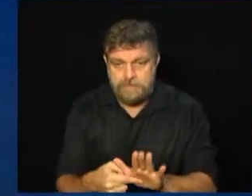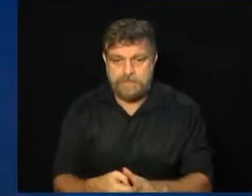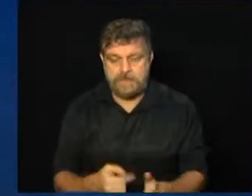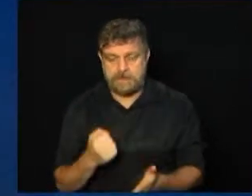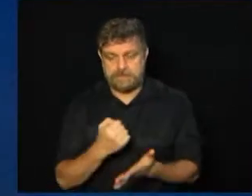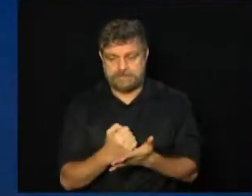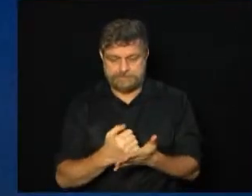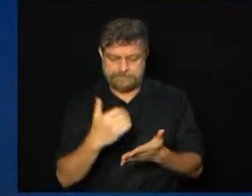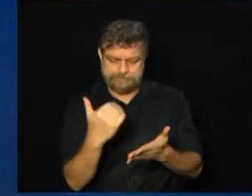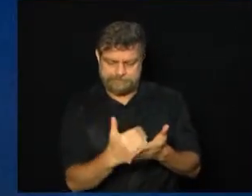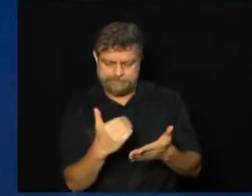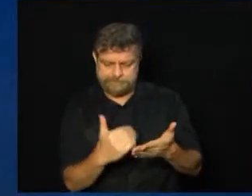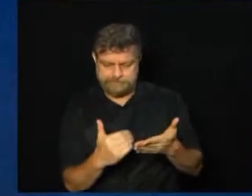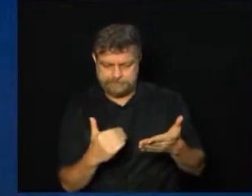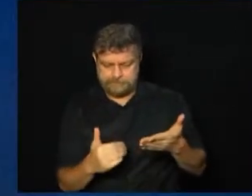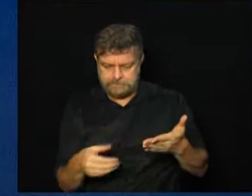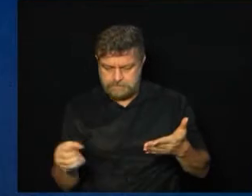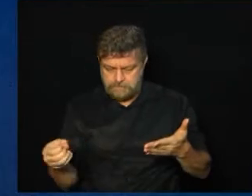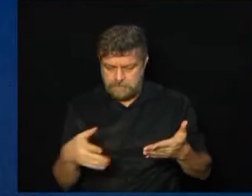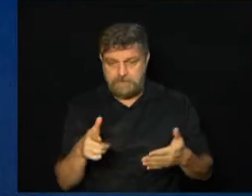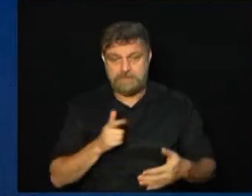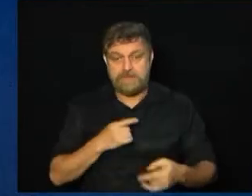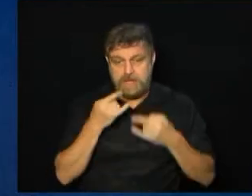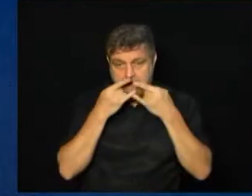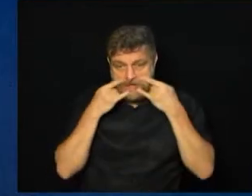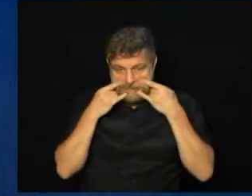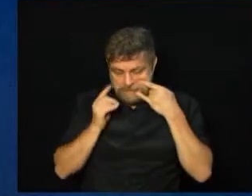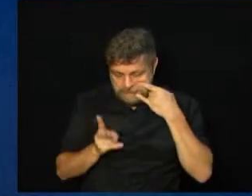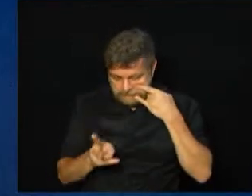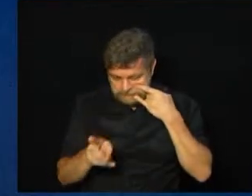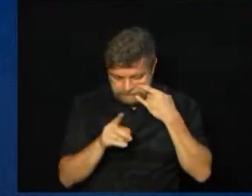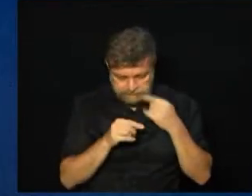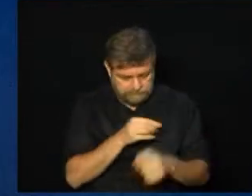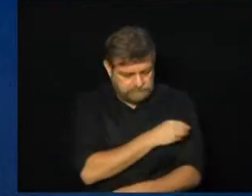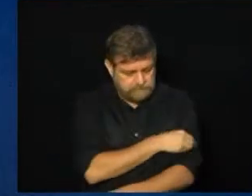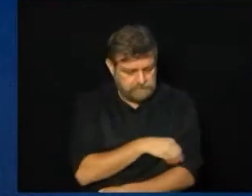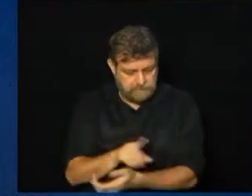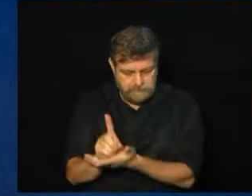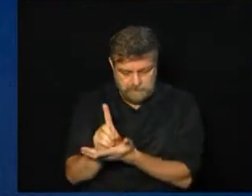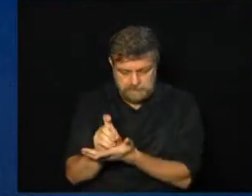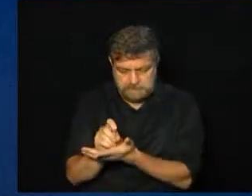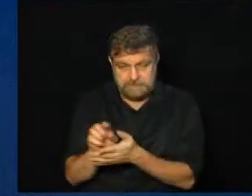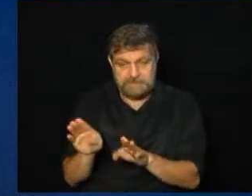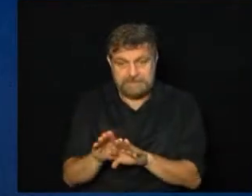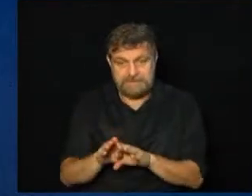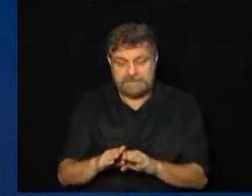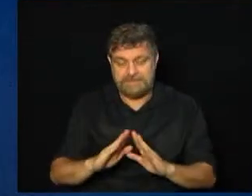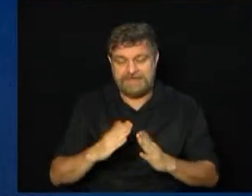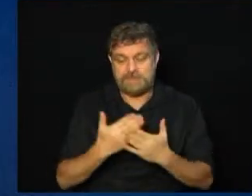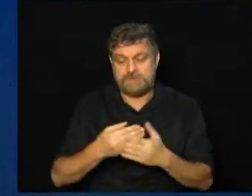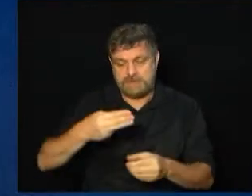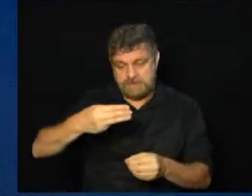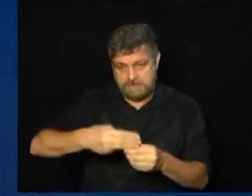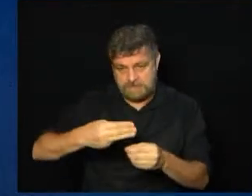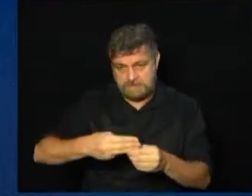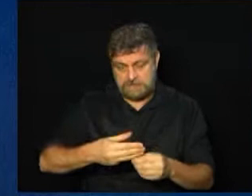protocolo, inclusive a exigência do uso de máscaras, álcool gel. E no caso do ensino municipal, os